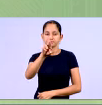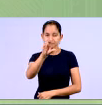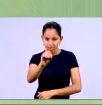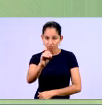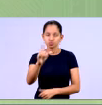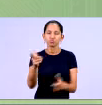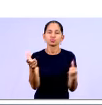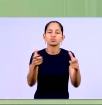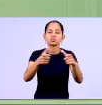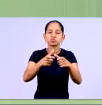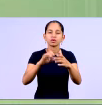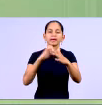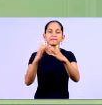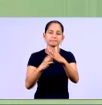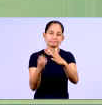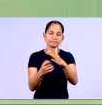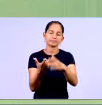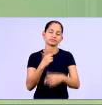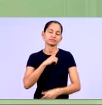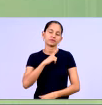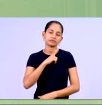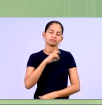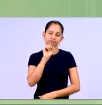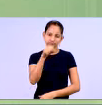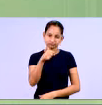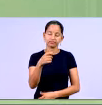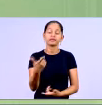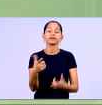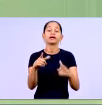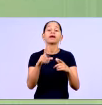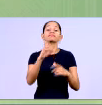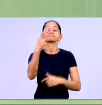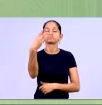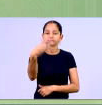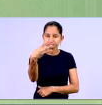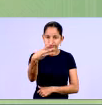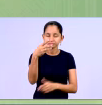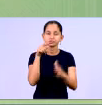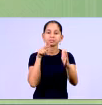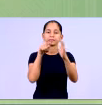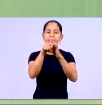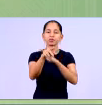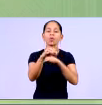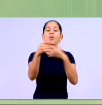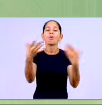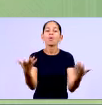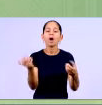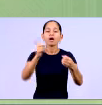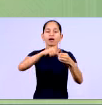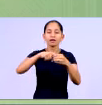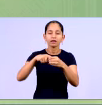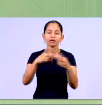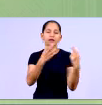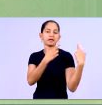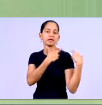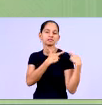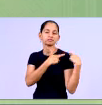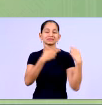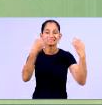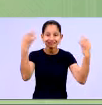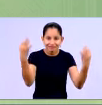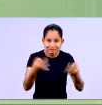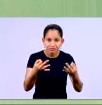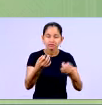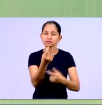falaremos delas adiante. A terceira fala da responsabilidade dos sócios em sociedade comandita por